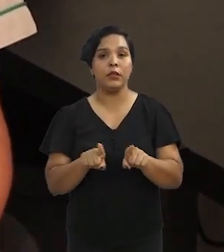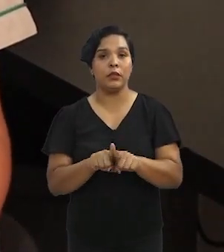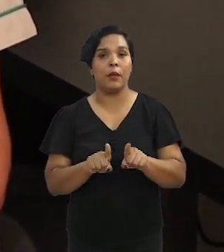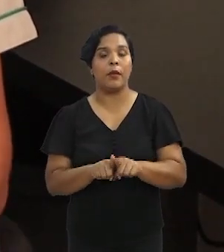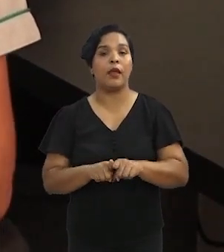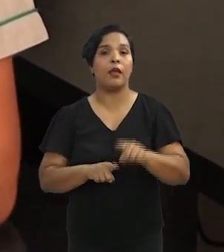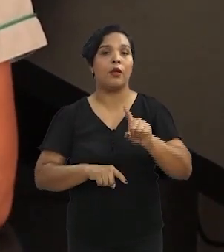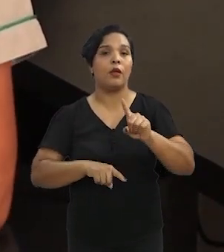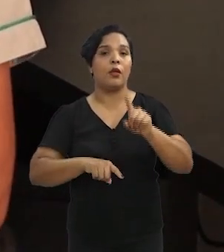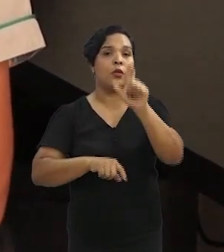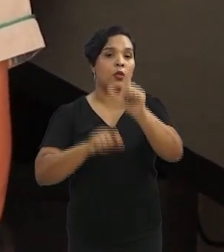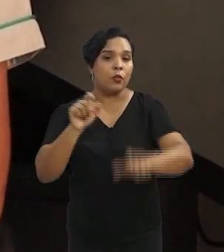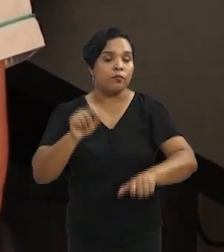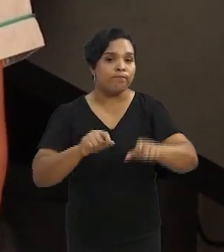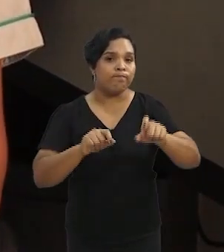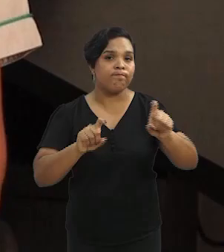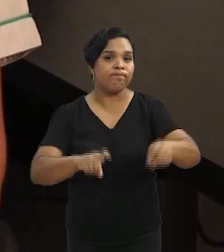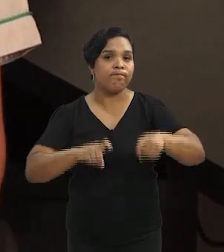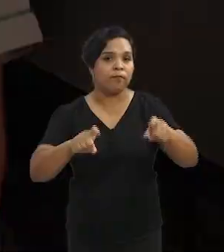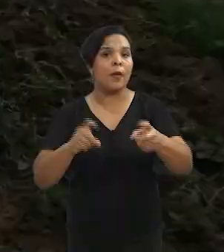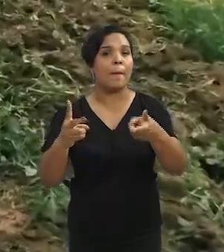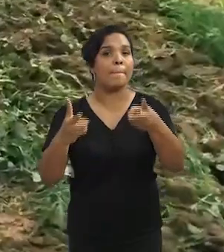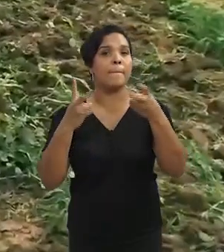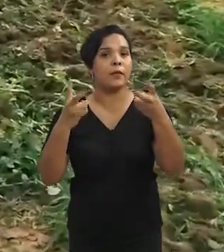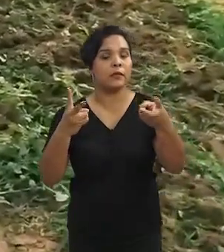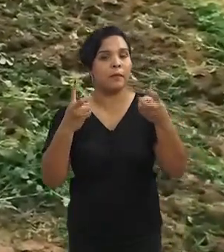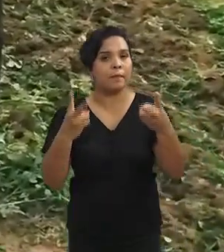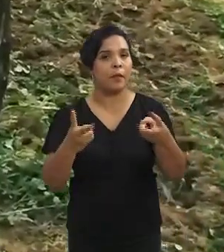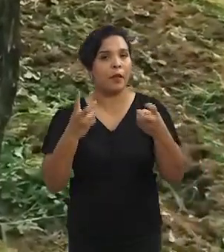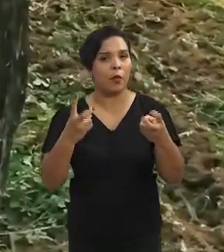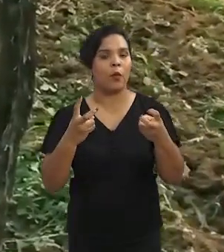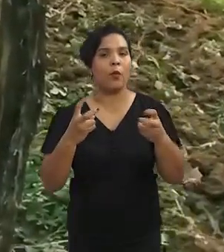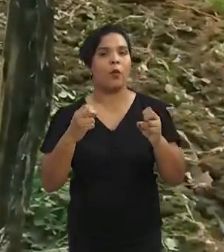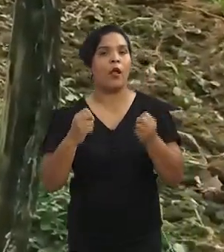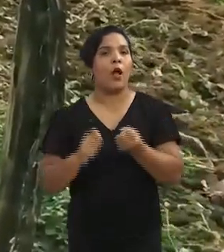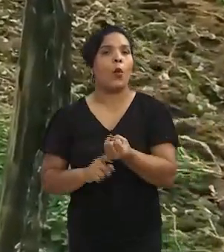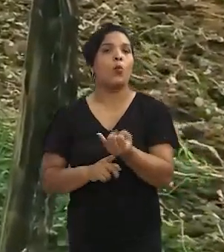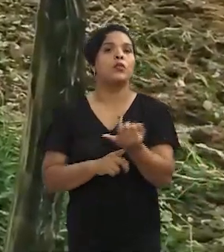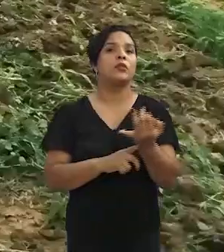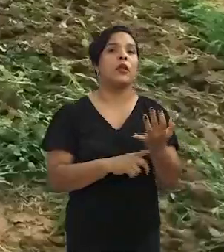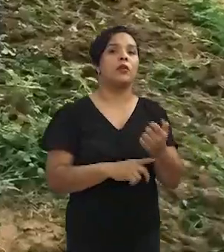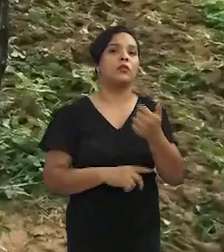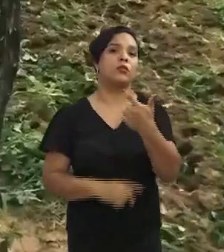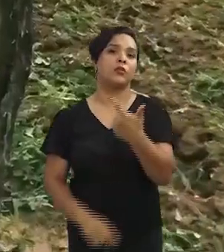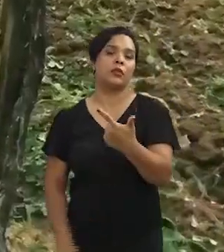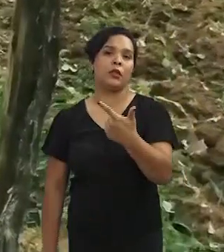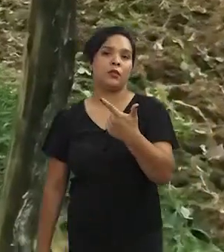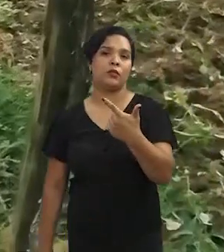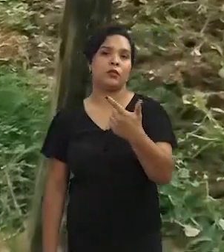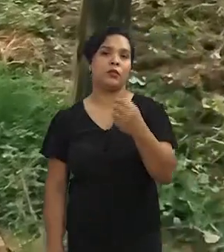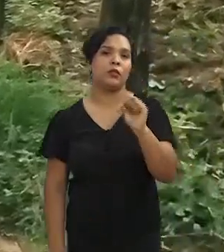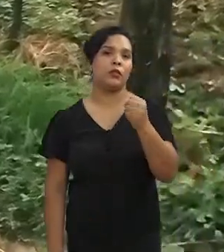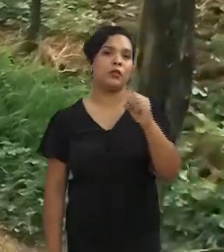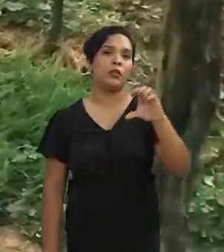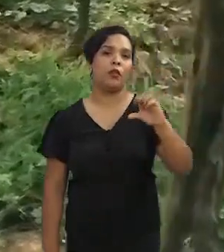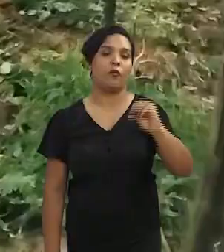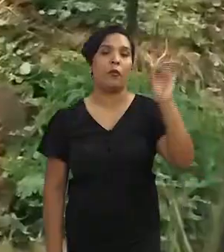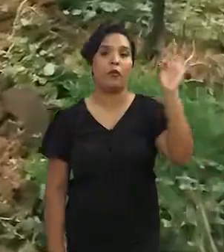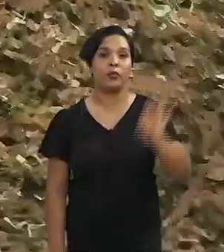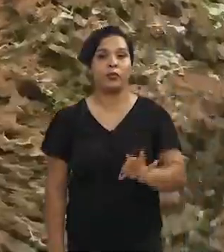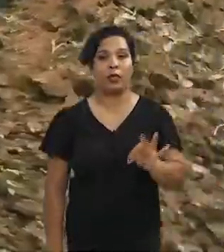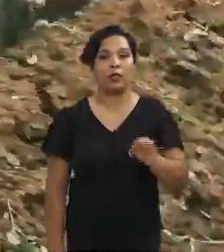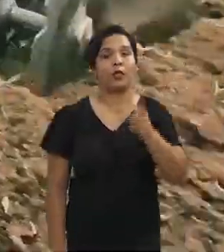E um desses produtores, a gente percebeu que ele estava colocando uma quantidade de 289%